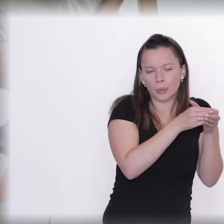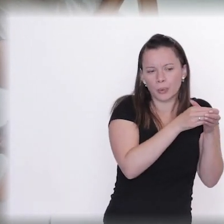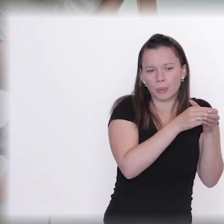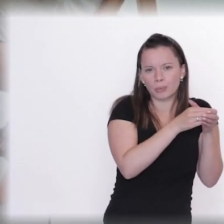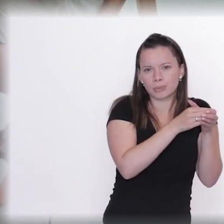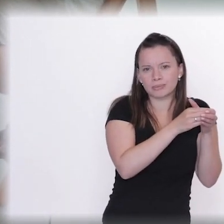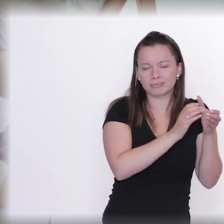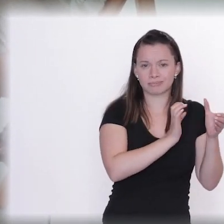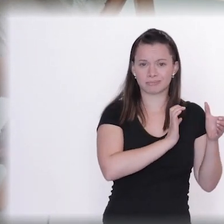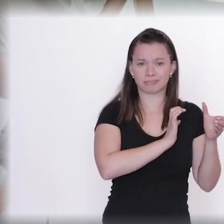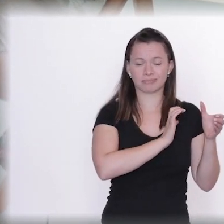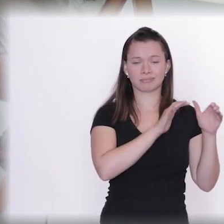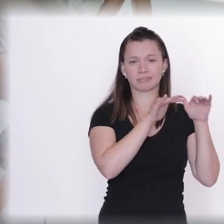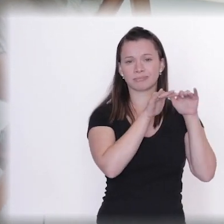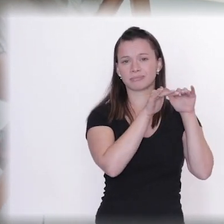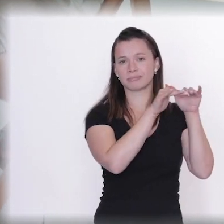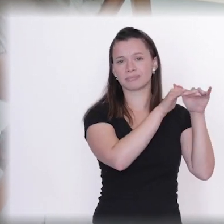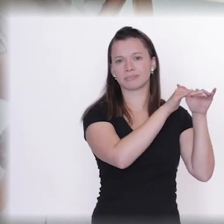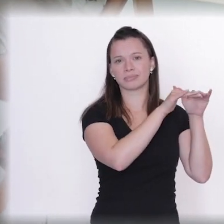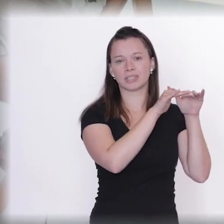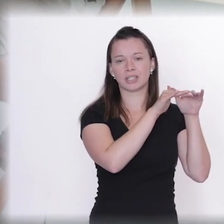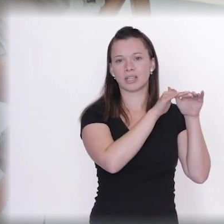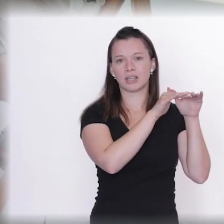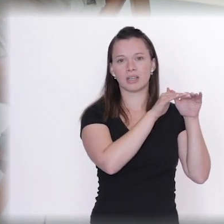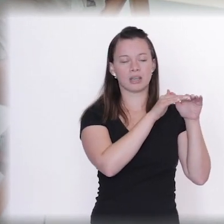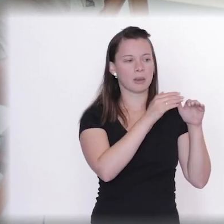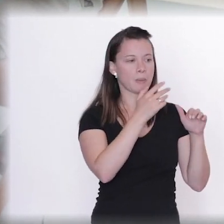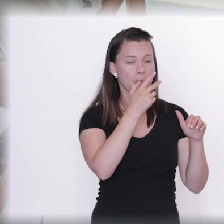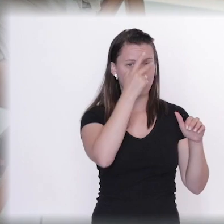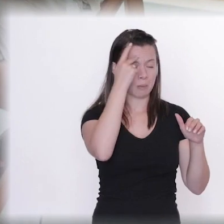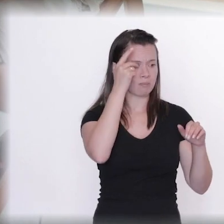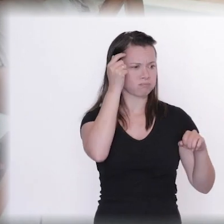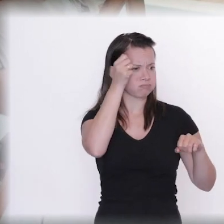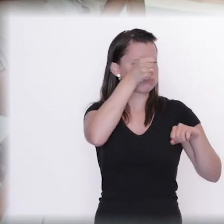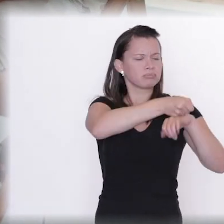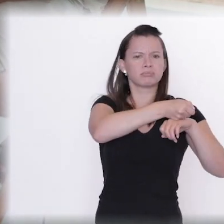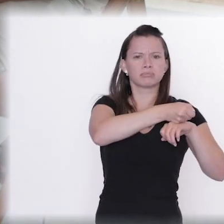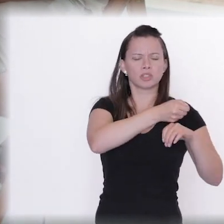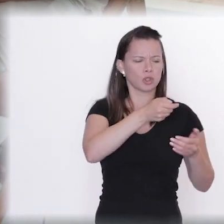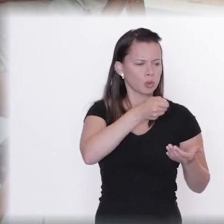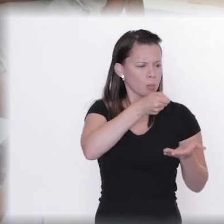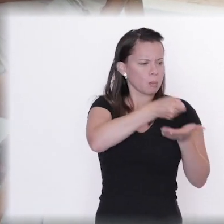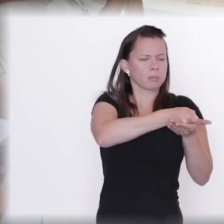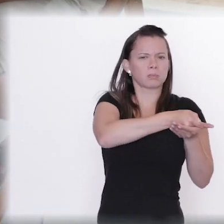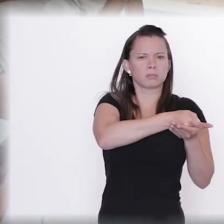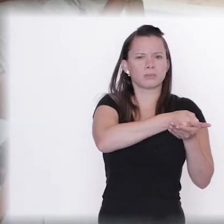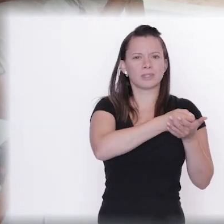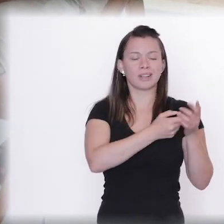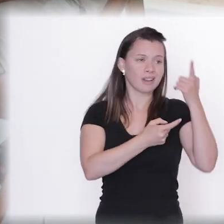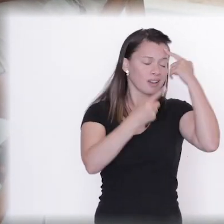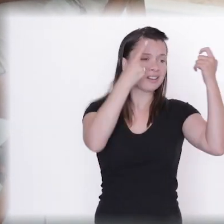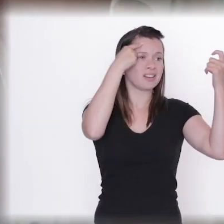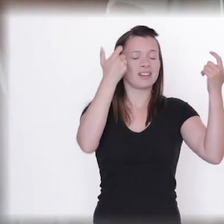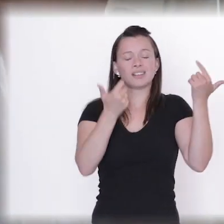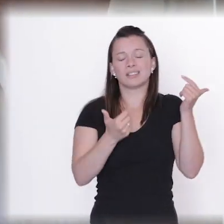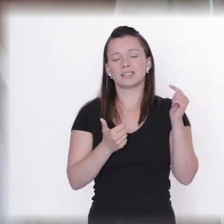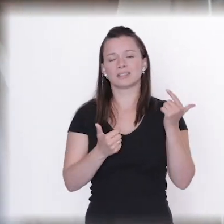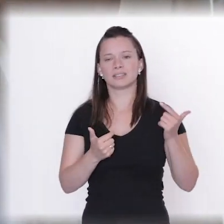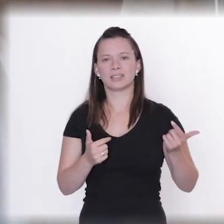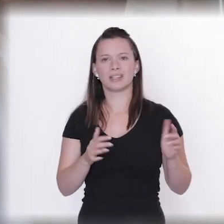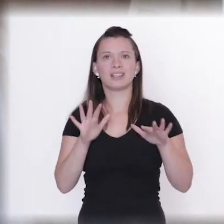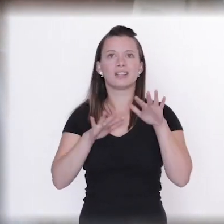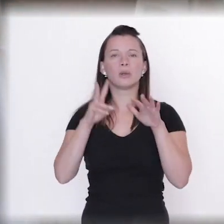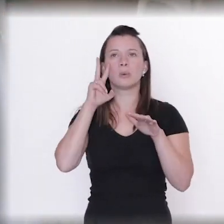uma homogeneidade. Sim, que é monolítico, Muito que, não é, mais. que nunca vai ser criativo, porque Muito não foi mais. feito para isso. Às vezes até com um